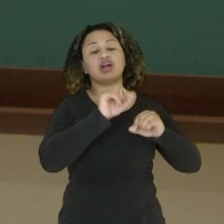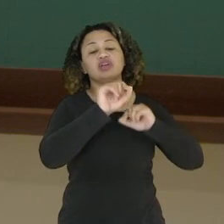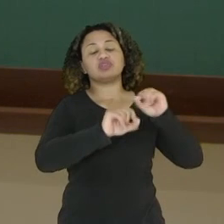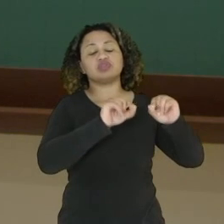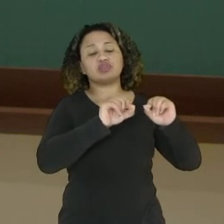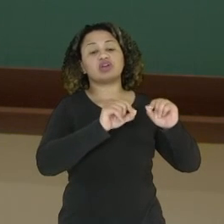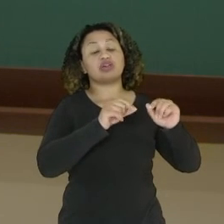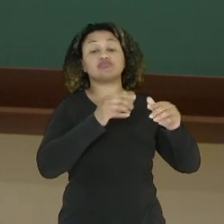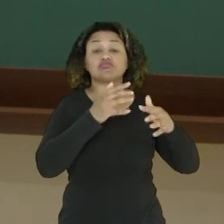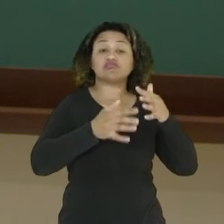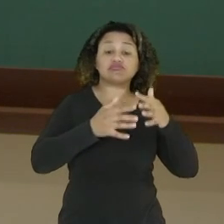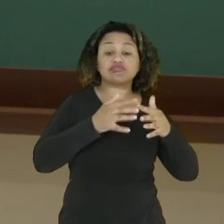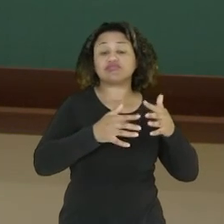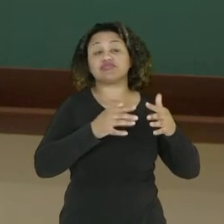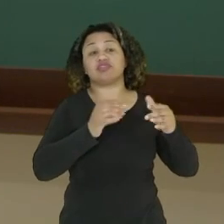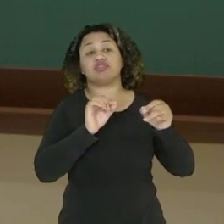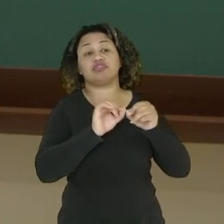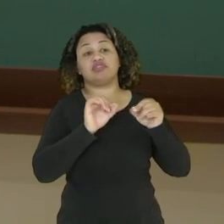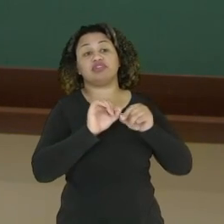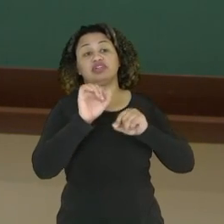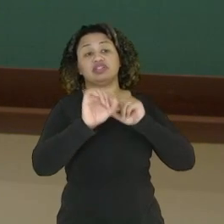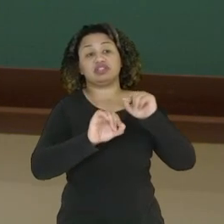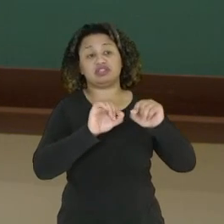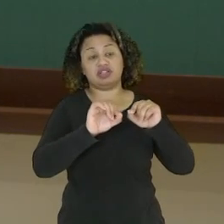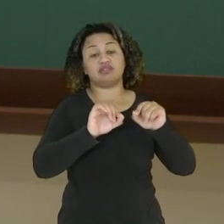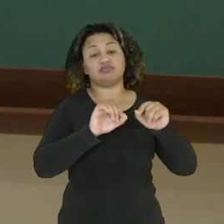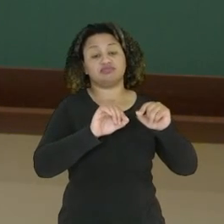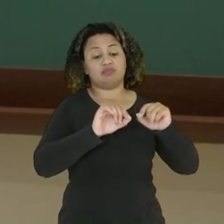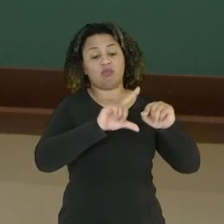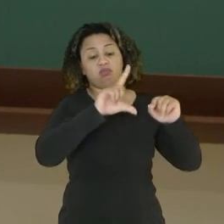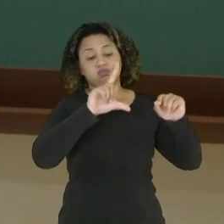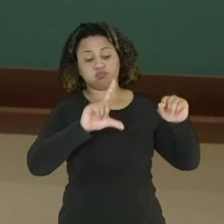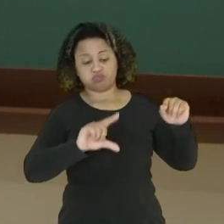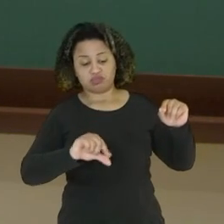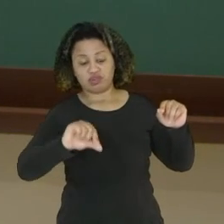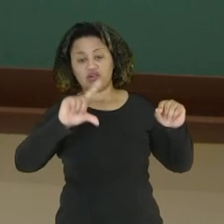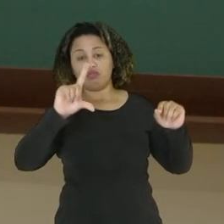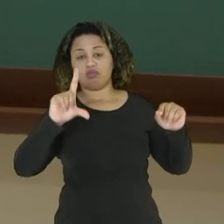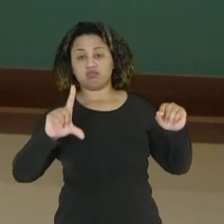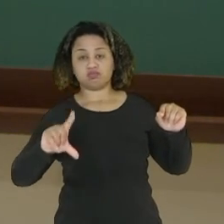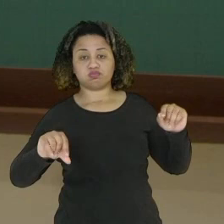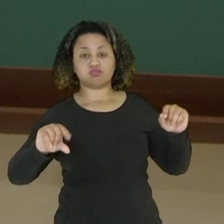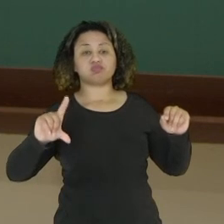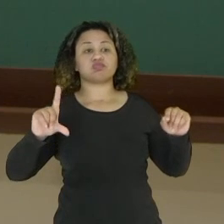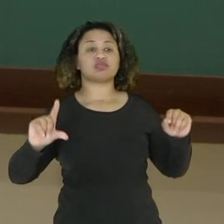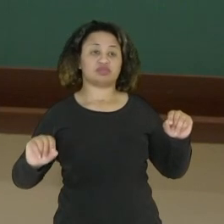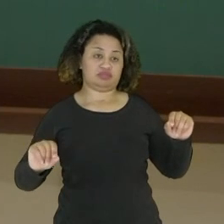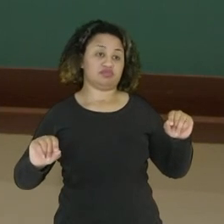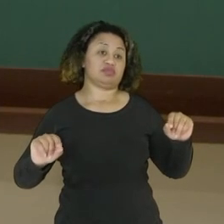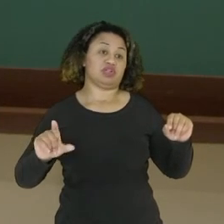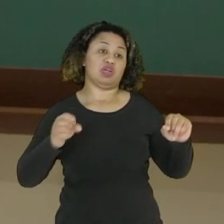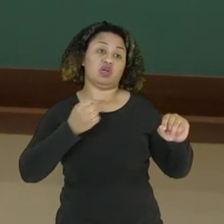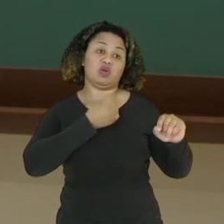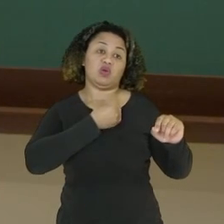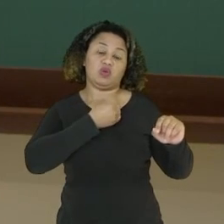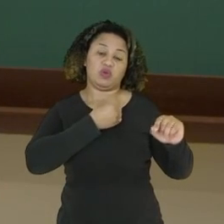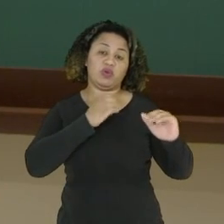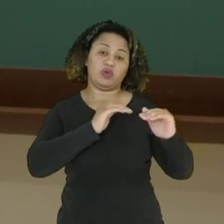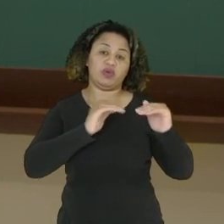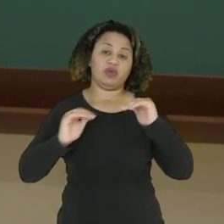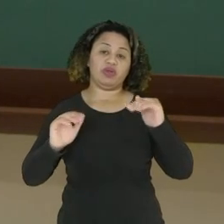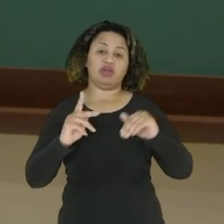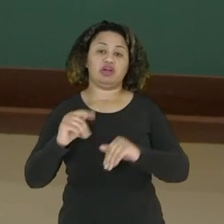uma interferência, formando as barrigas, que são os ventres, que nós chamamos de